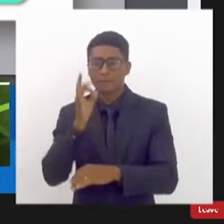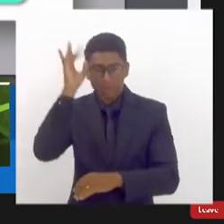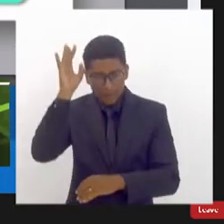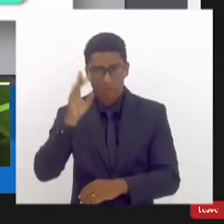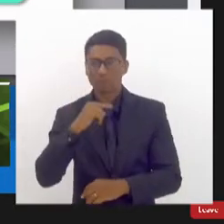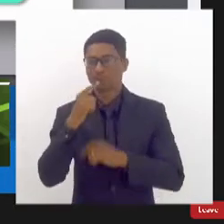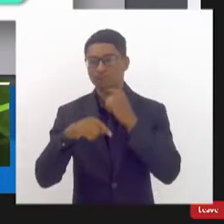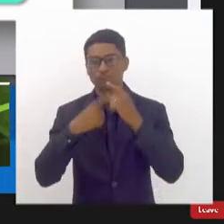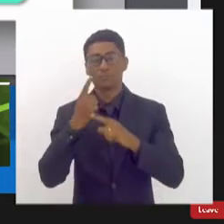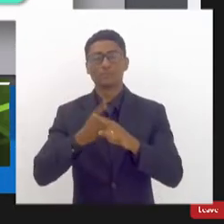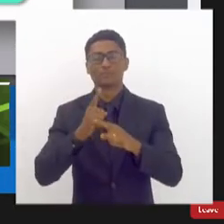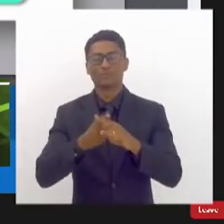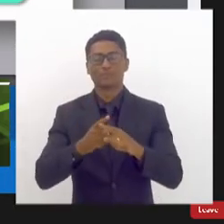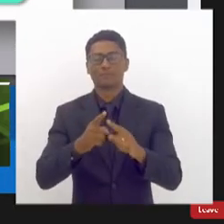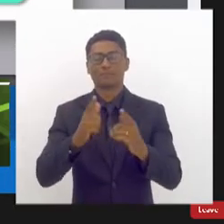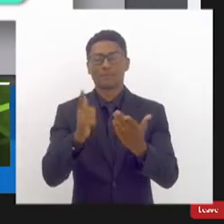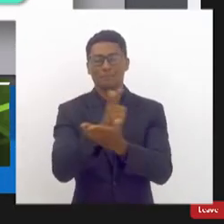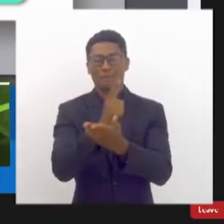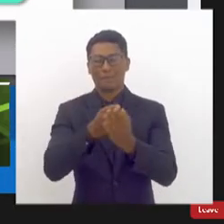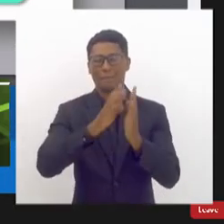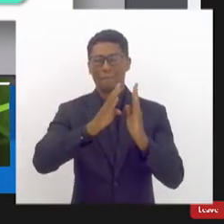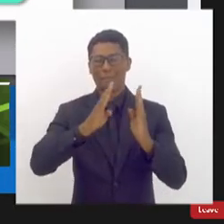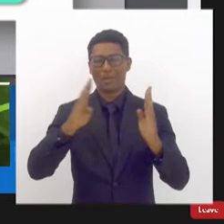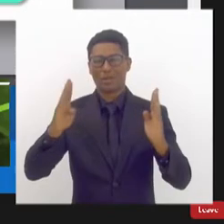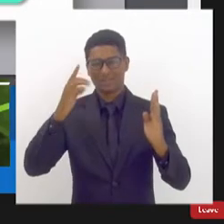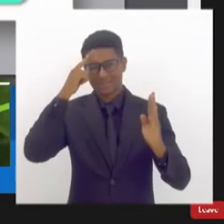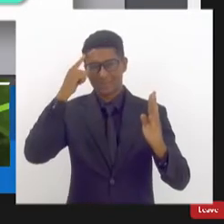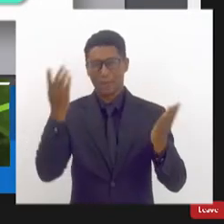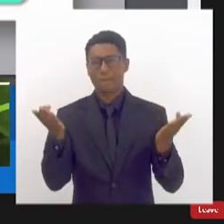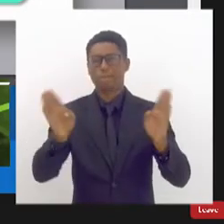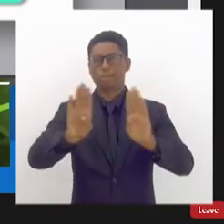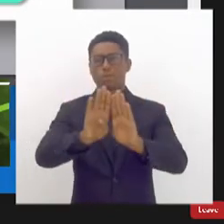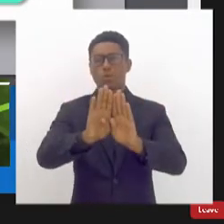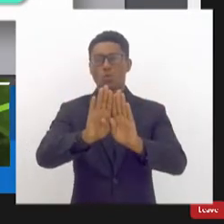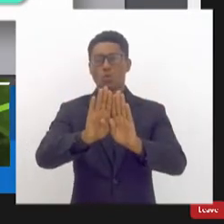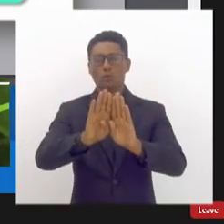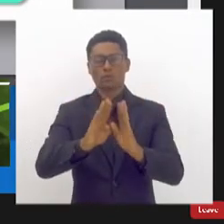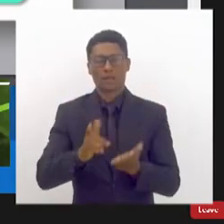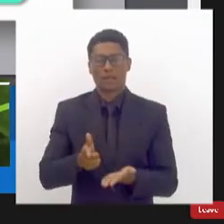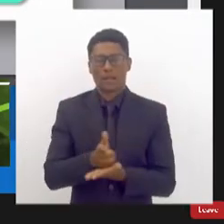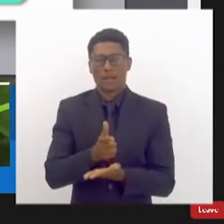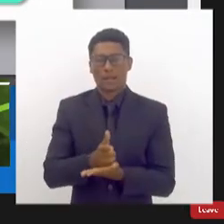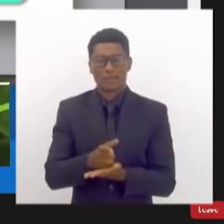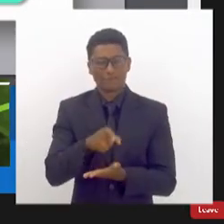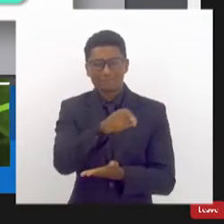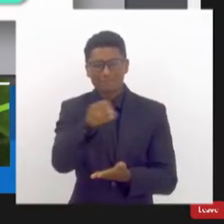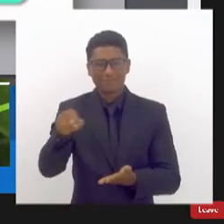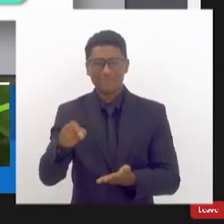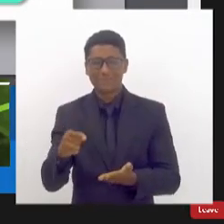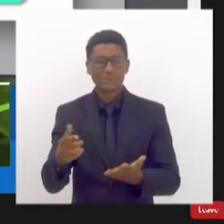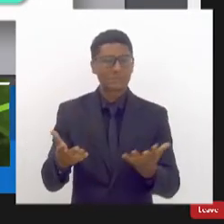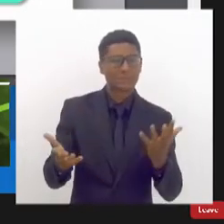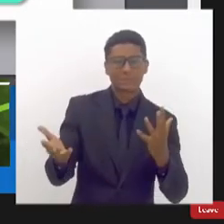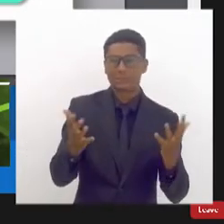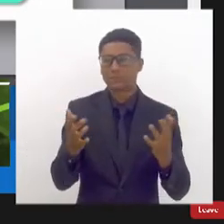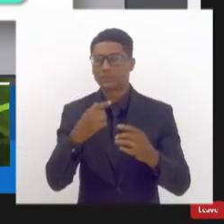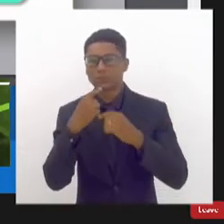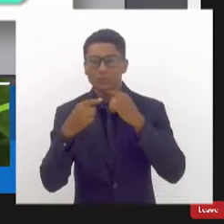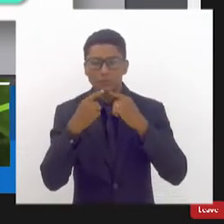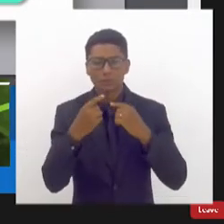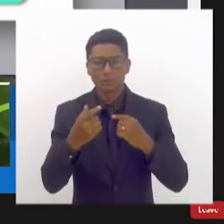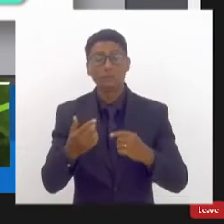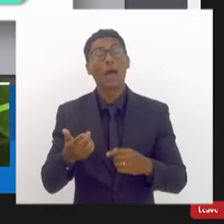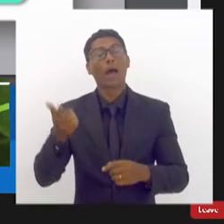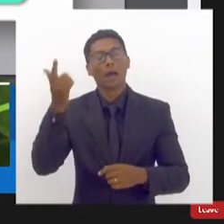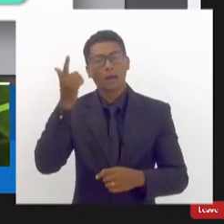estava literalmente fechada, os livros que continham essas normas estavam inacessíveis. Então, a gente conseguiu fazer o